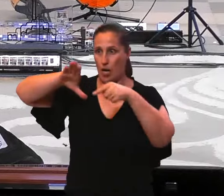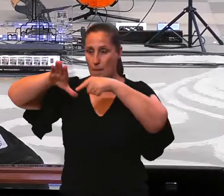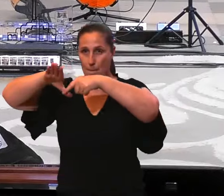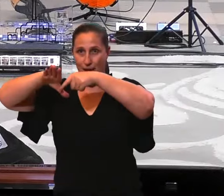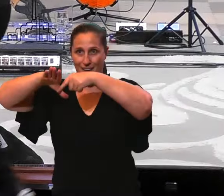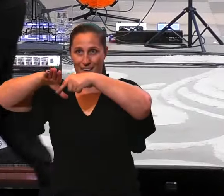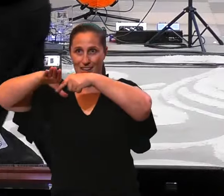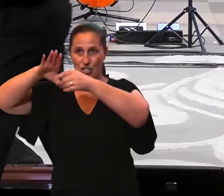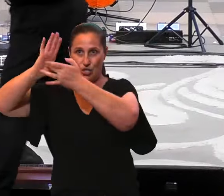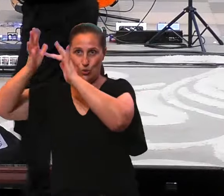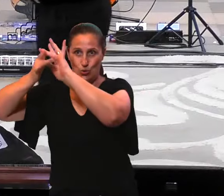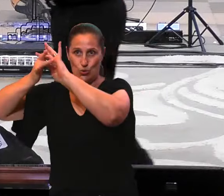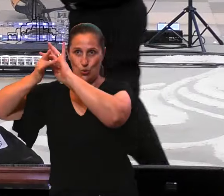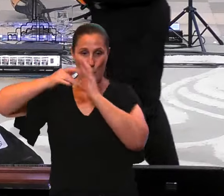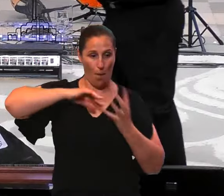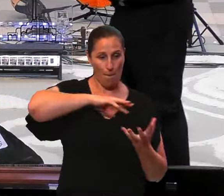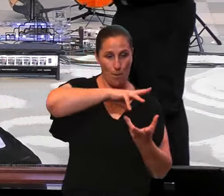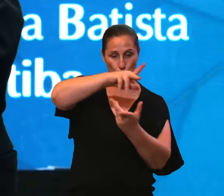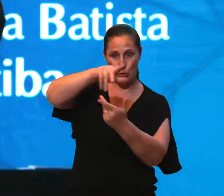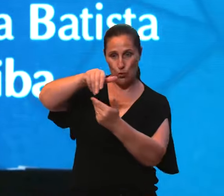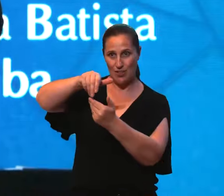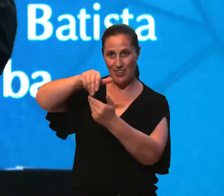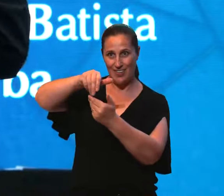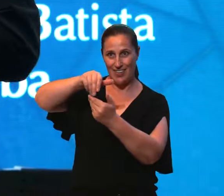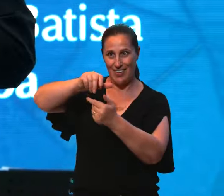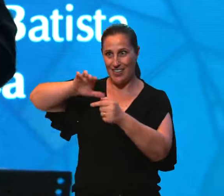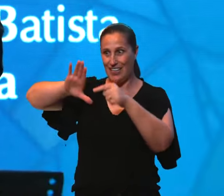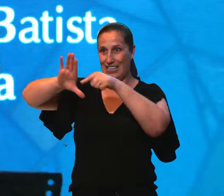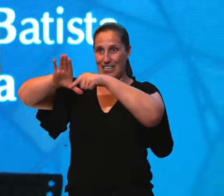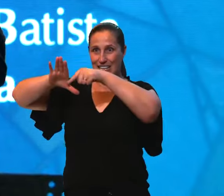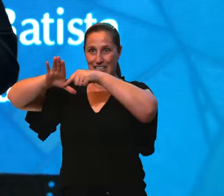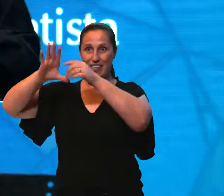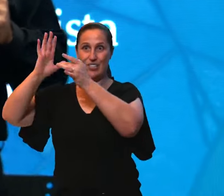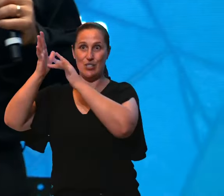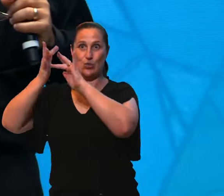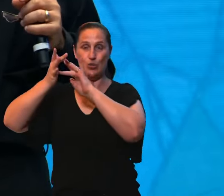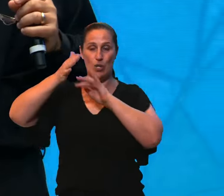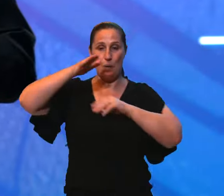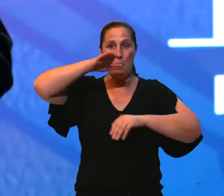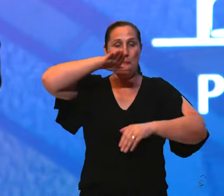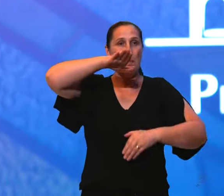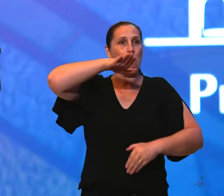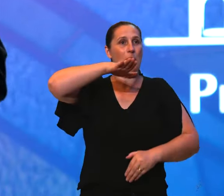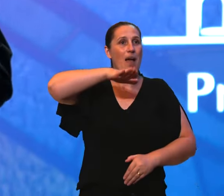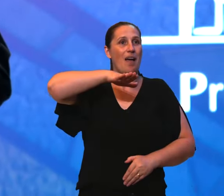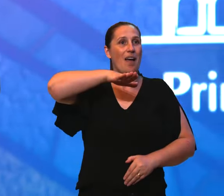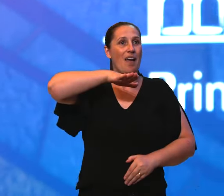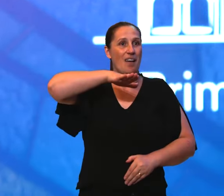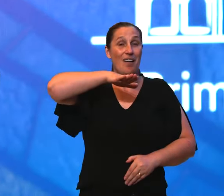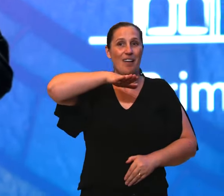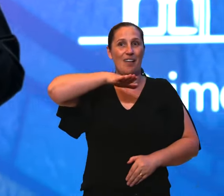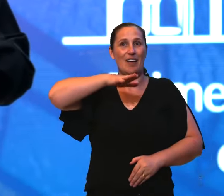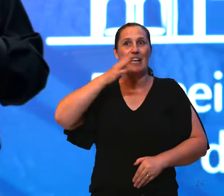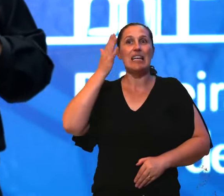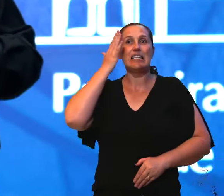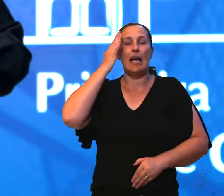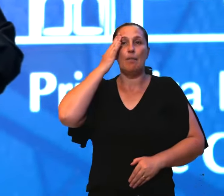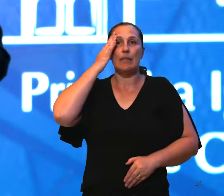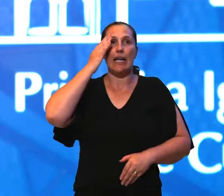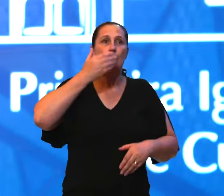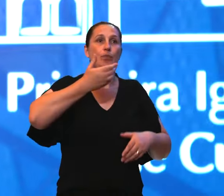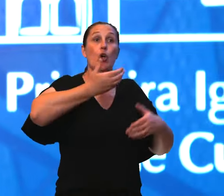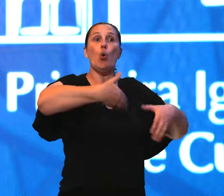seus pés que que é ess cabelo Você já viu em filme ou viu em desenho o trono e tem